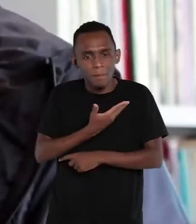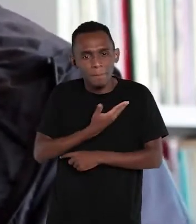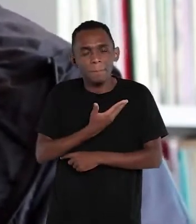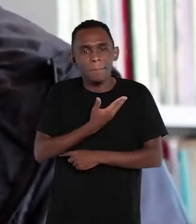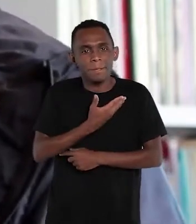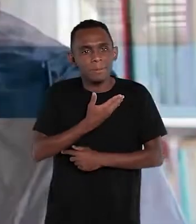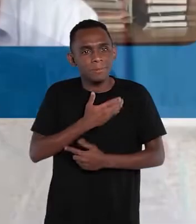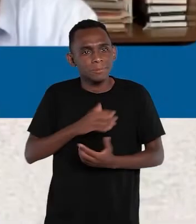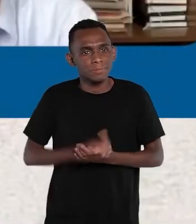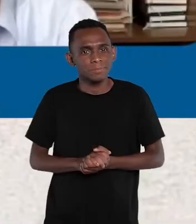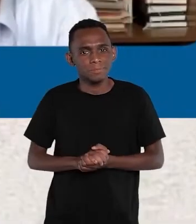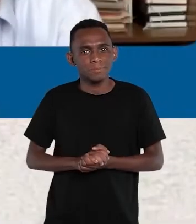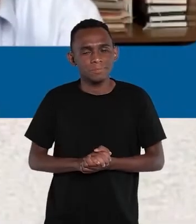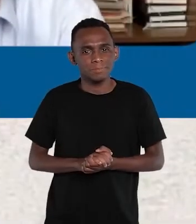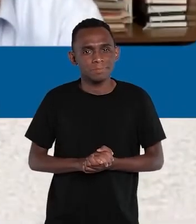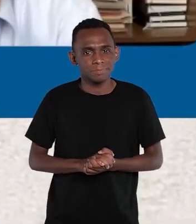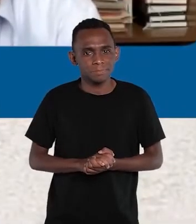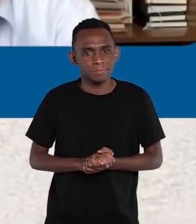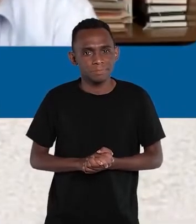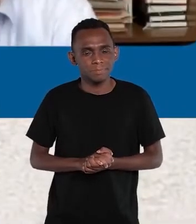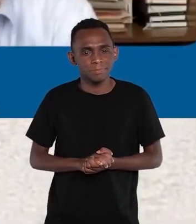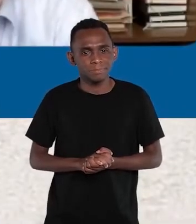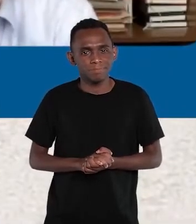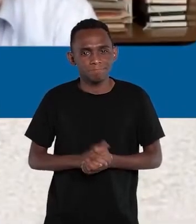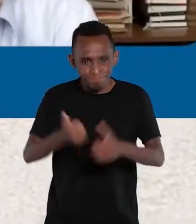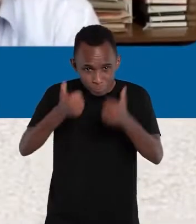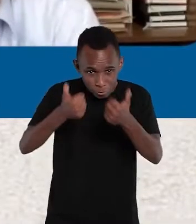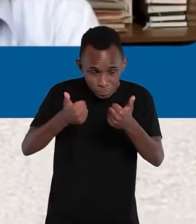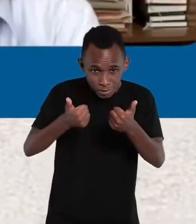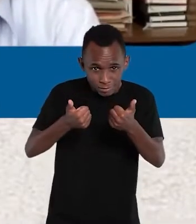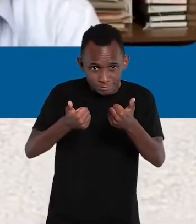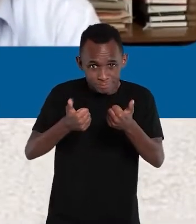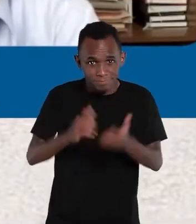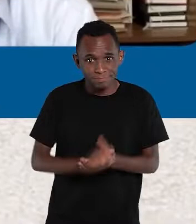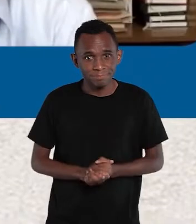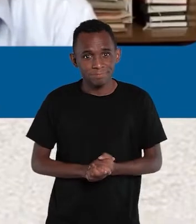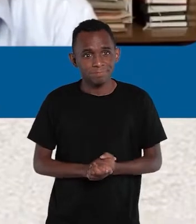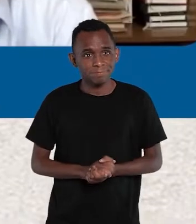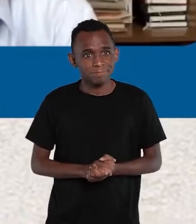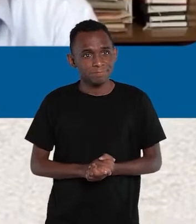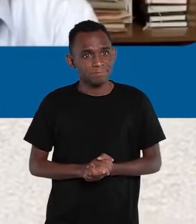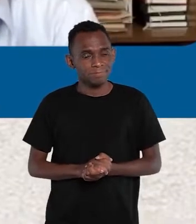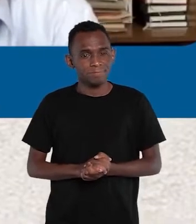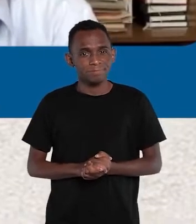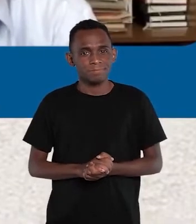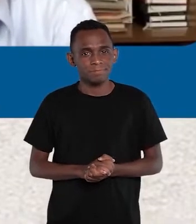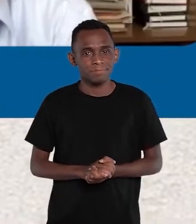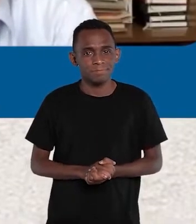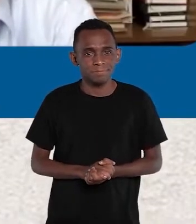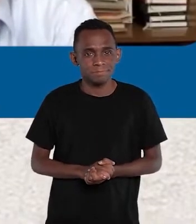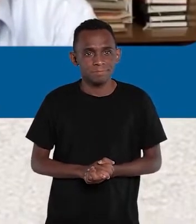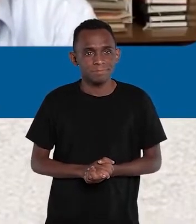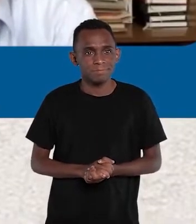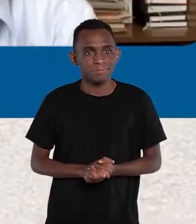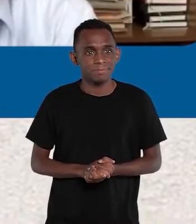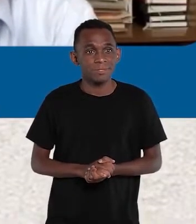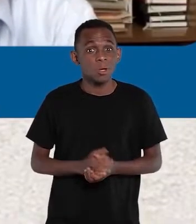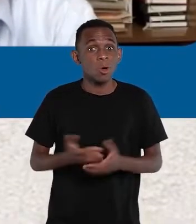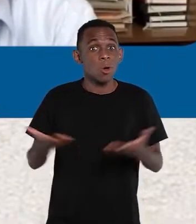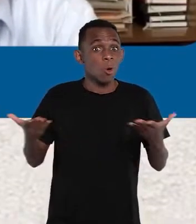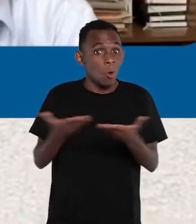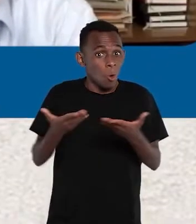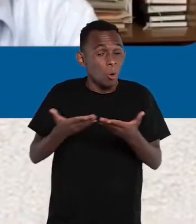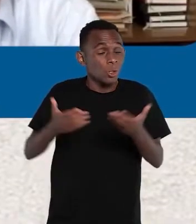querido amigo Marçal Aquino. Oi, como vai, Afonso? Tudo bem com você? O convidado é o escritor e roteirista